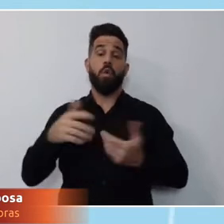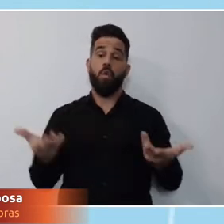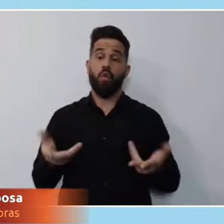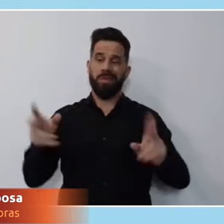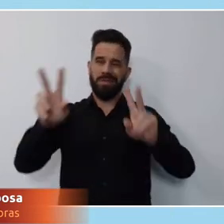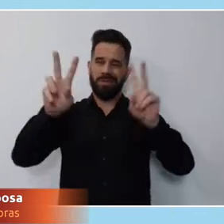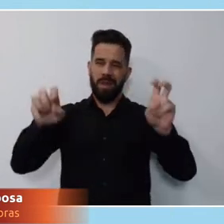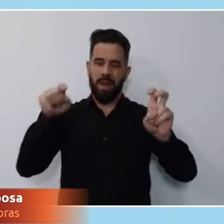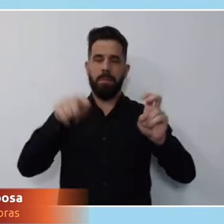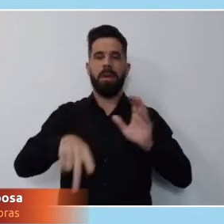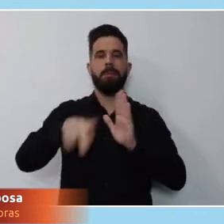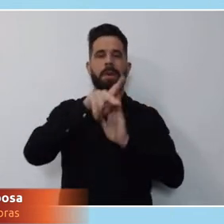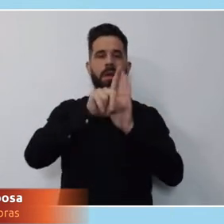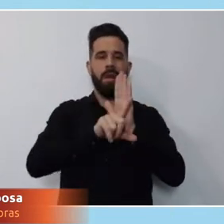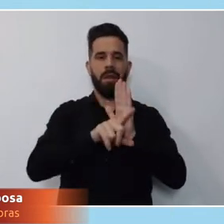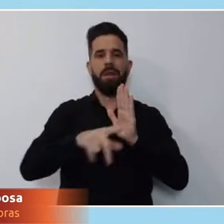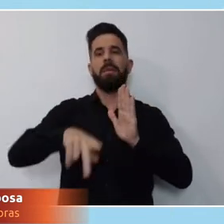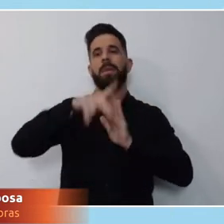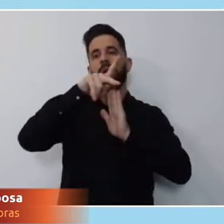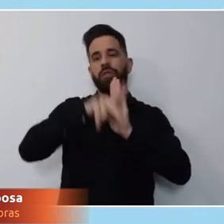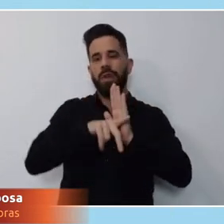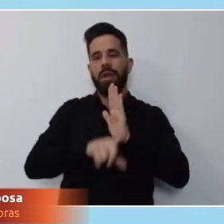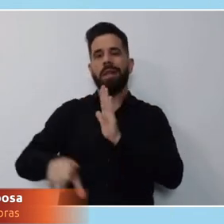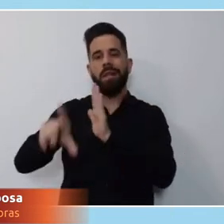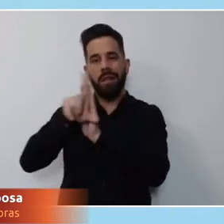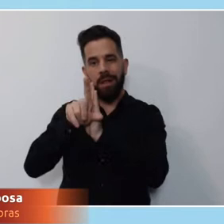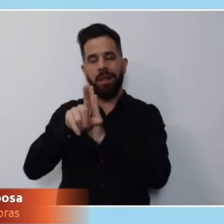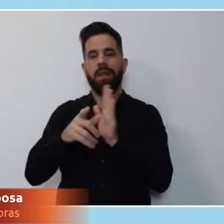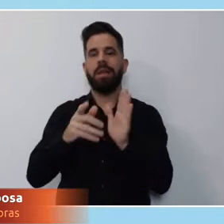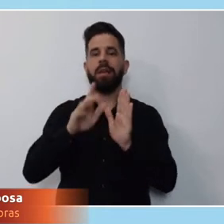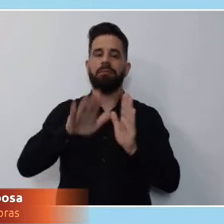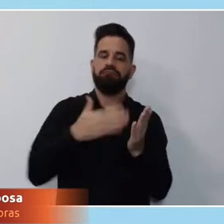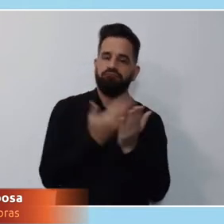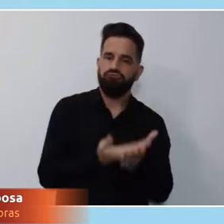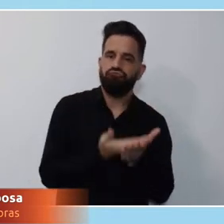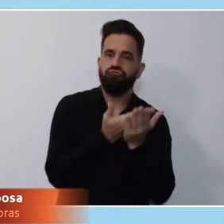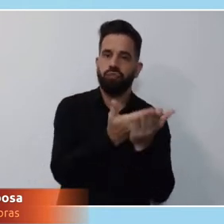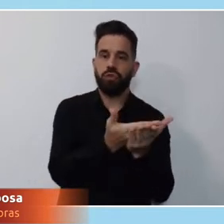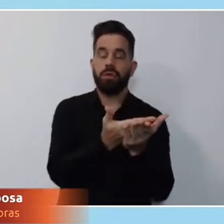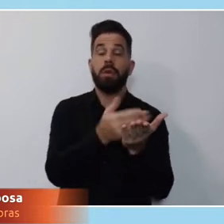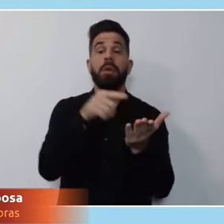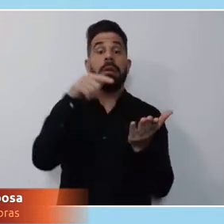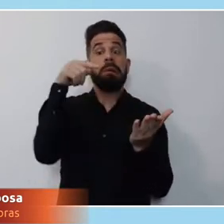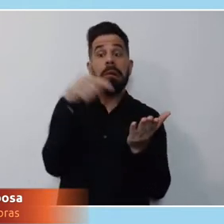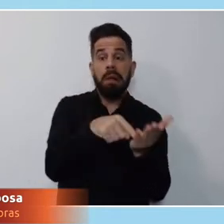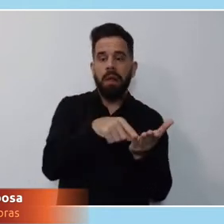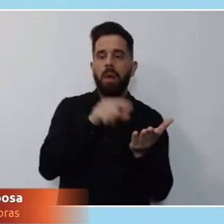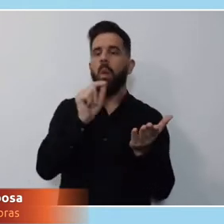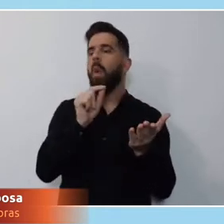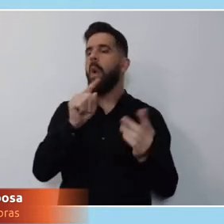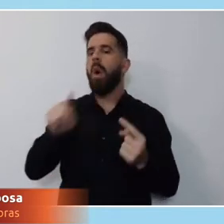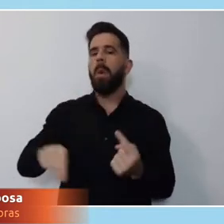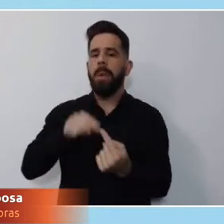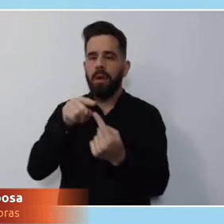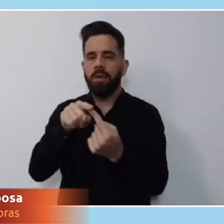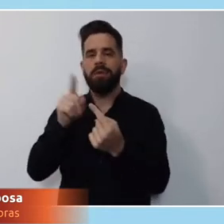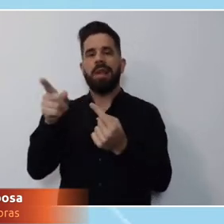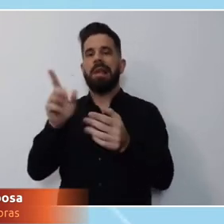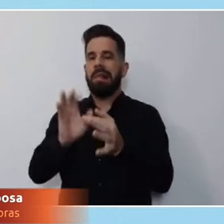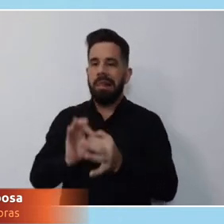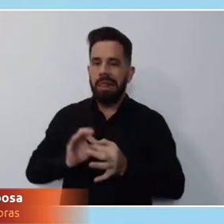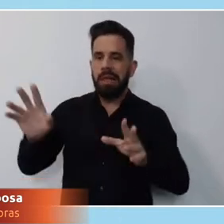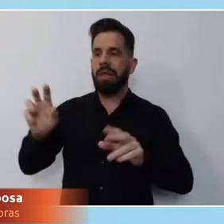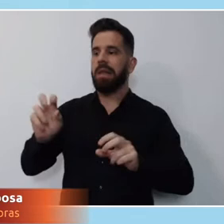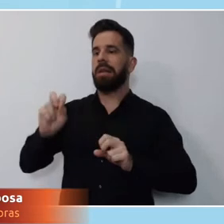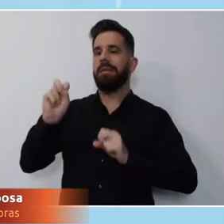última semana e que pode alterar a liberação de agrotóxicos no Brasil. Pode alterar a liberação, ou seja, alterar